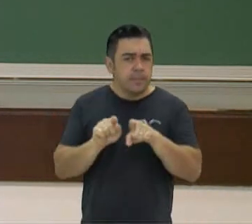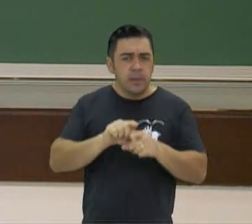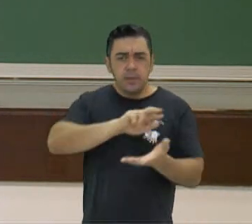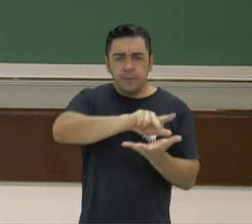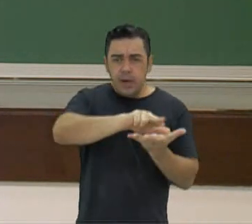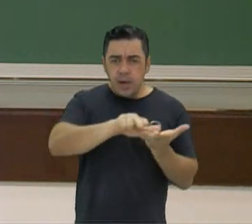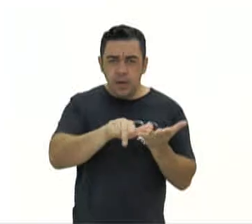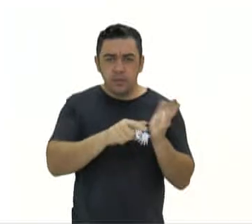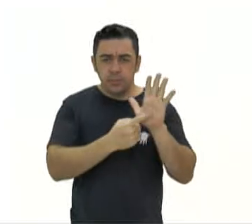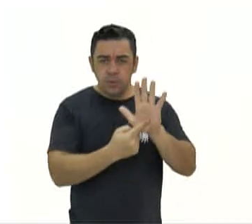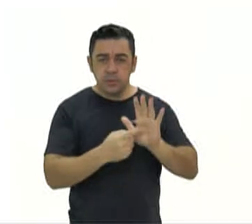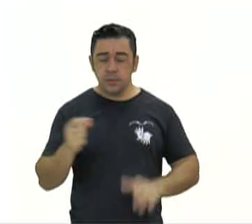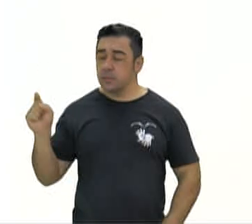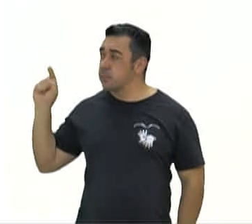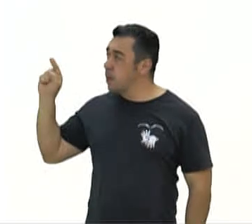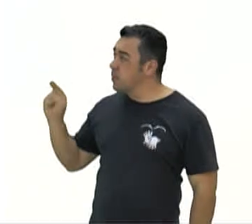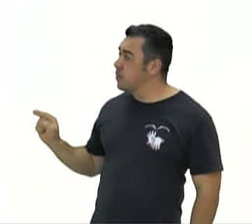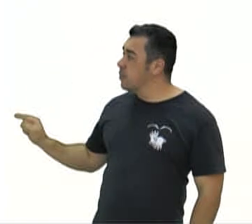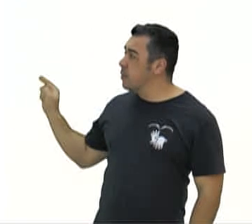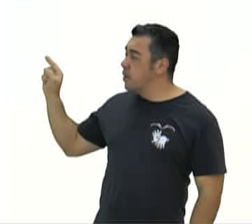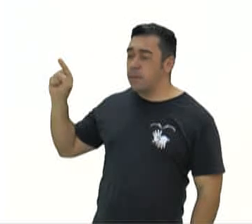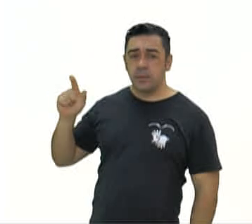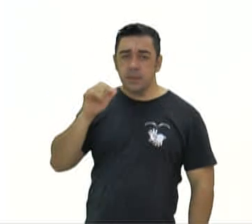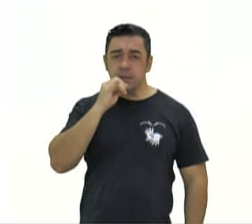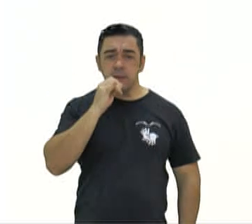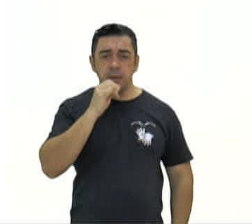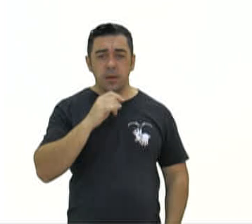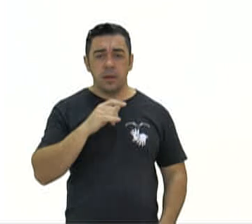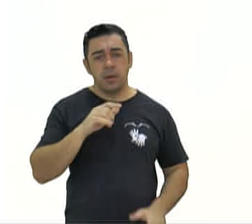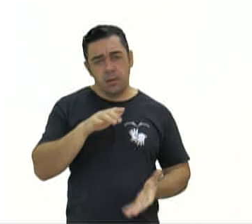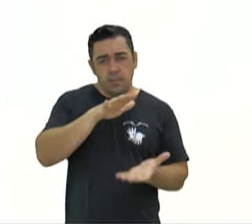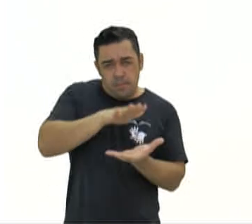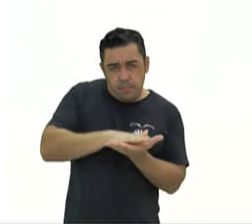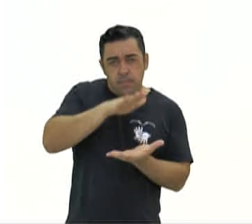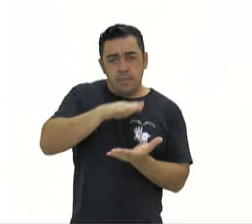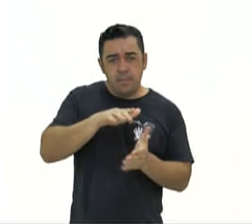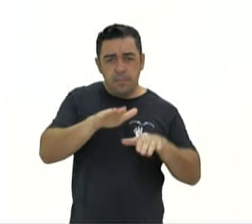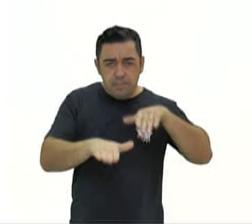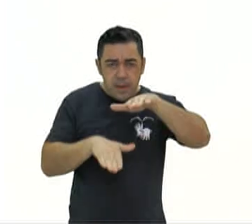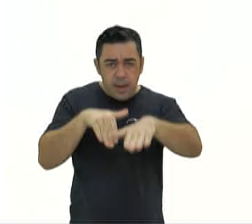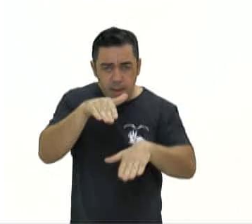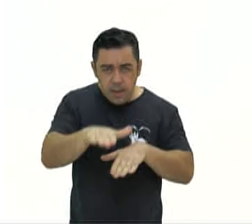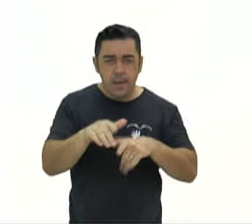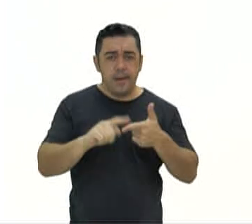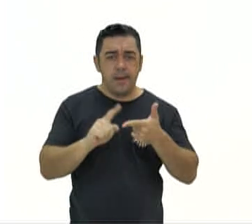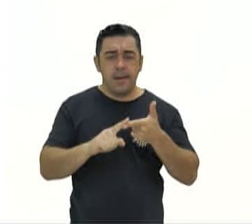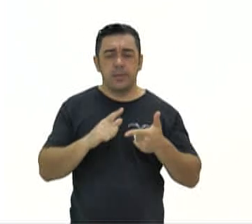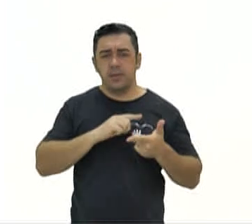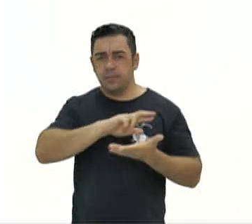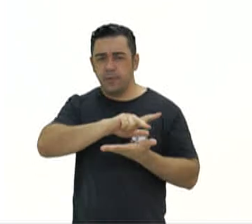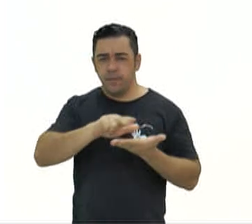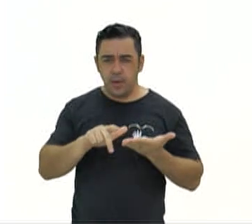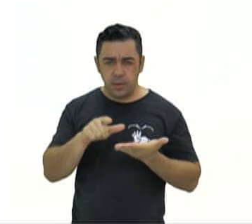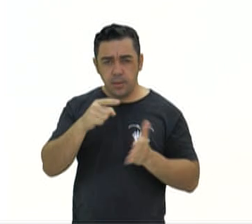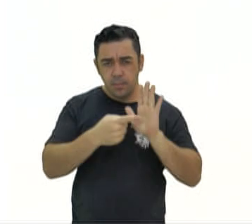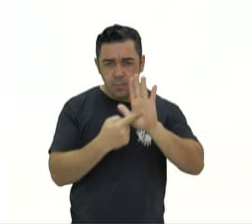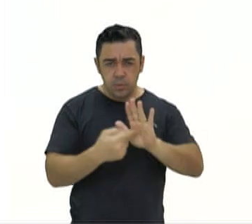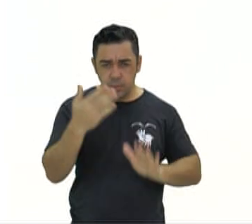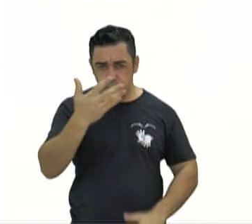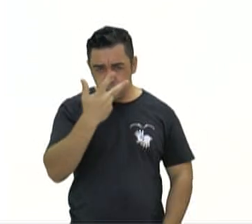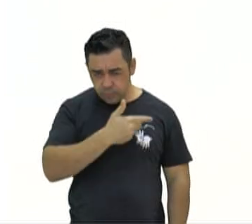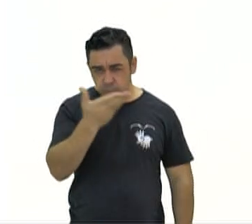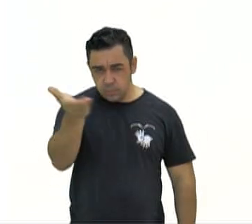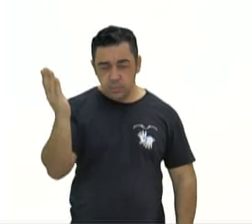vários mostrando, né? A pegada, o coprólito, aqui vários trilobitas, né? O esqueleto, bem bonitinho para vocês darem uma